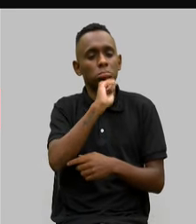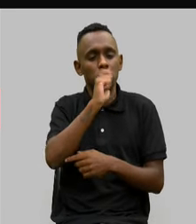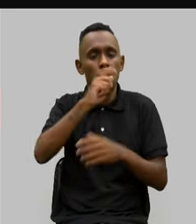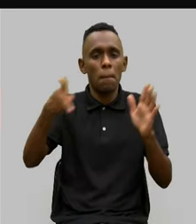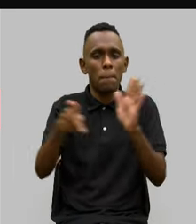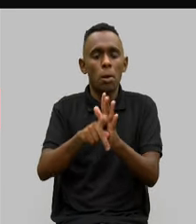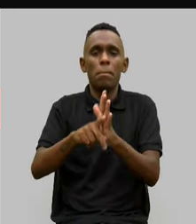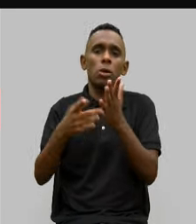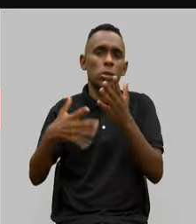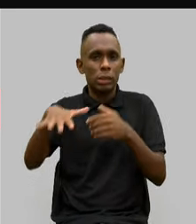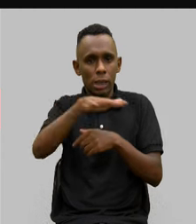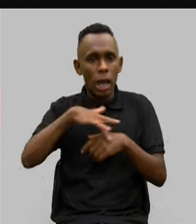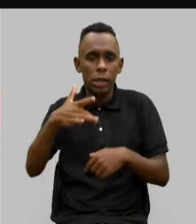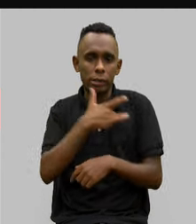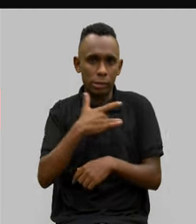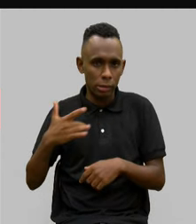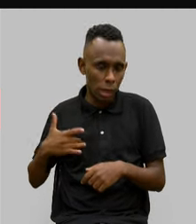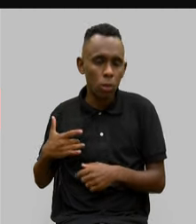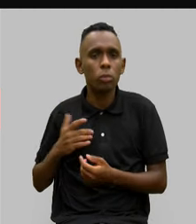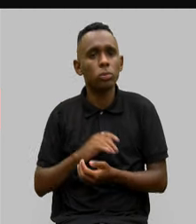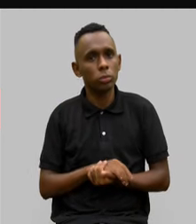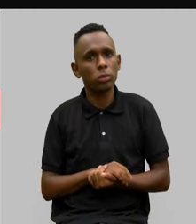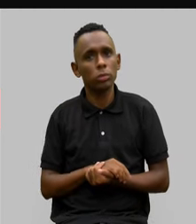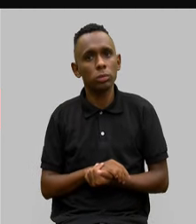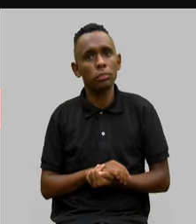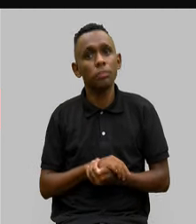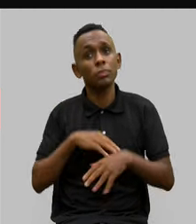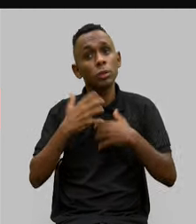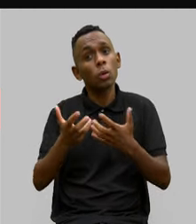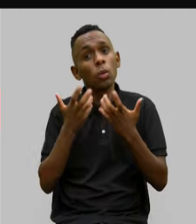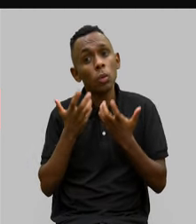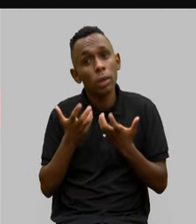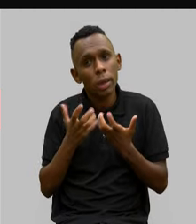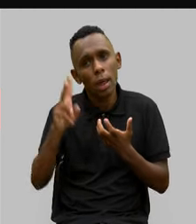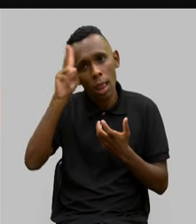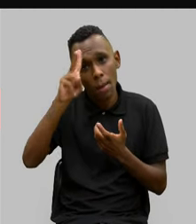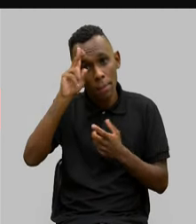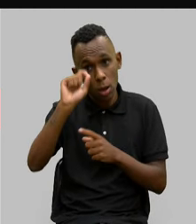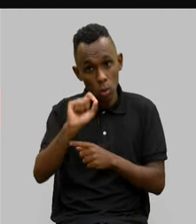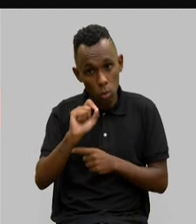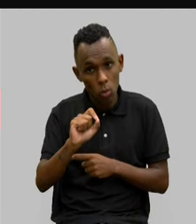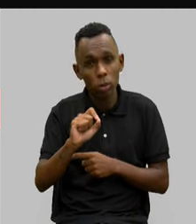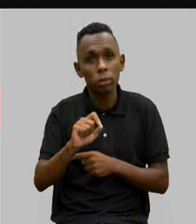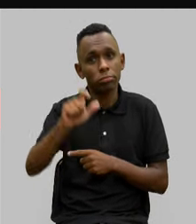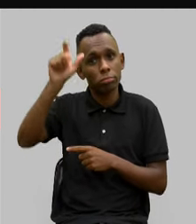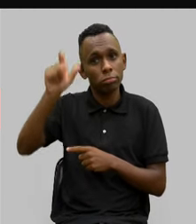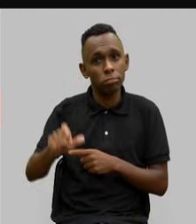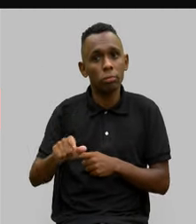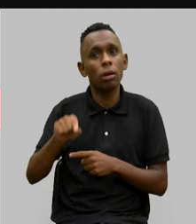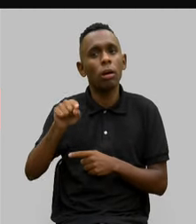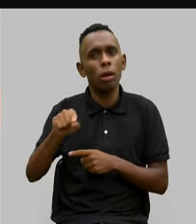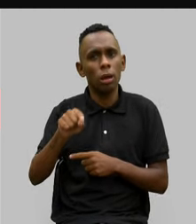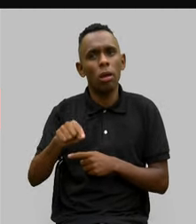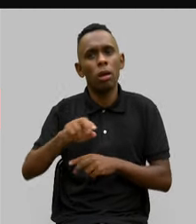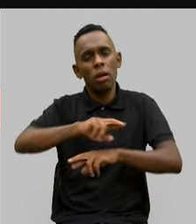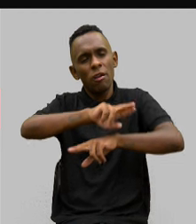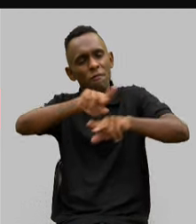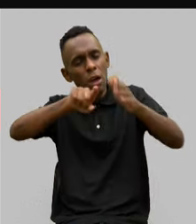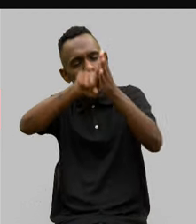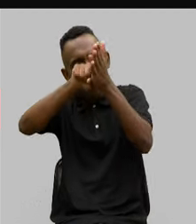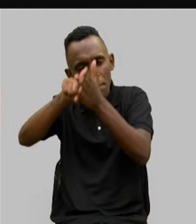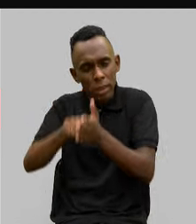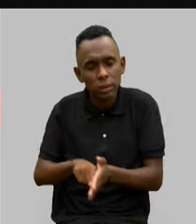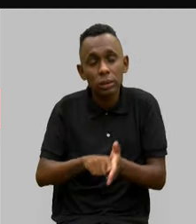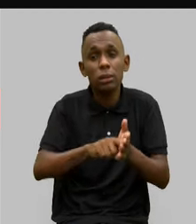Então como não foi falado dele eu acho que não foi falado dele eu gostaria de só relembrar aqui Professor Carline né falaram de vários pesquisadores